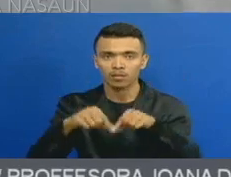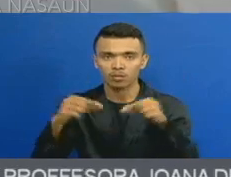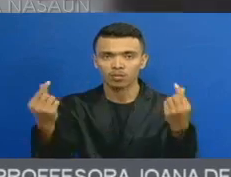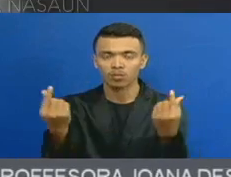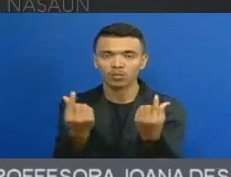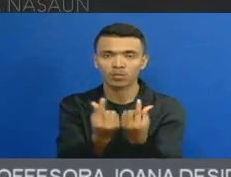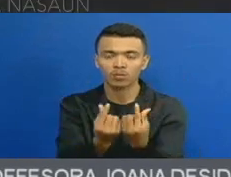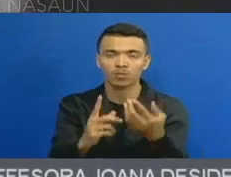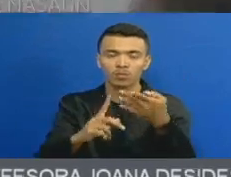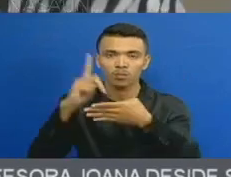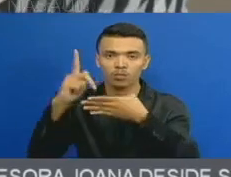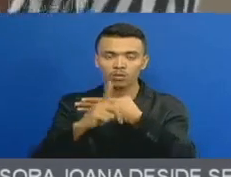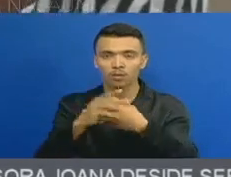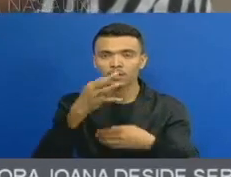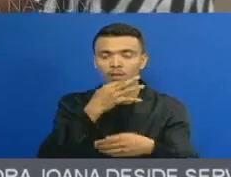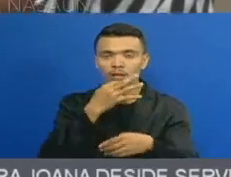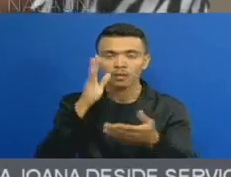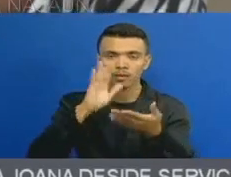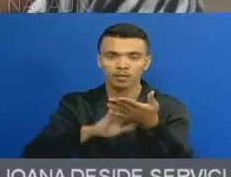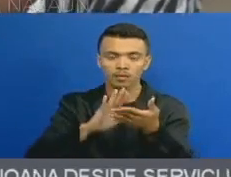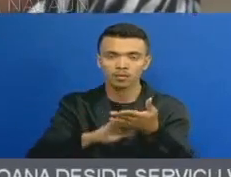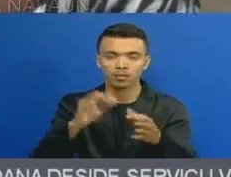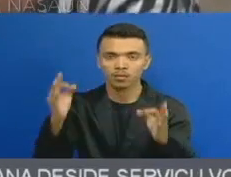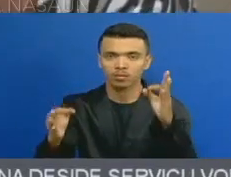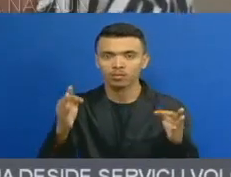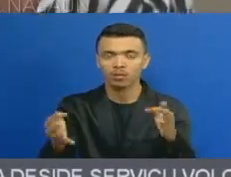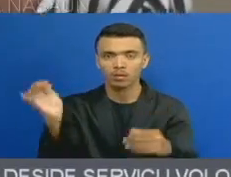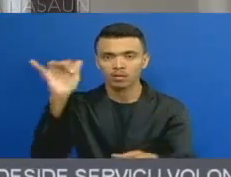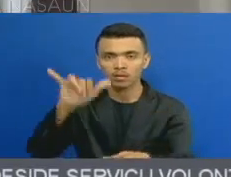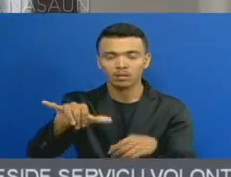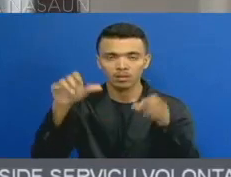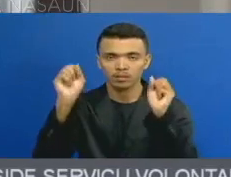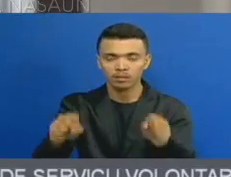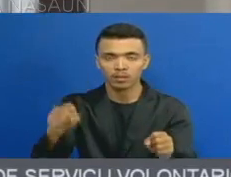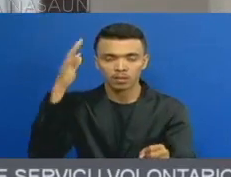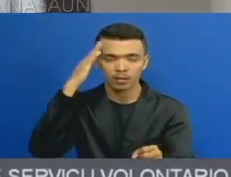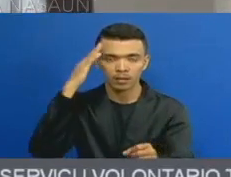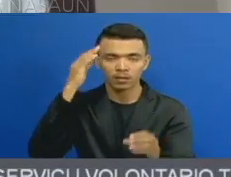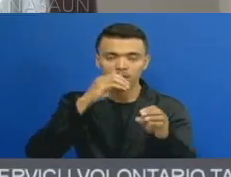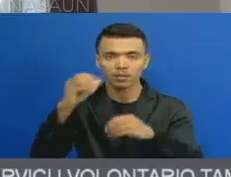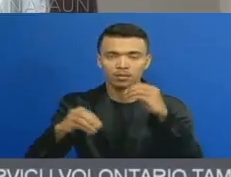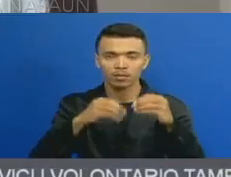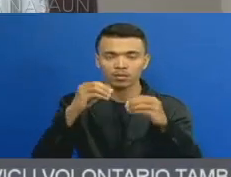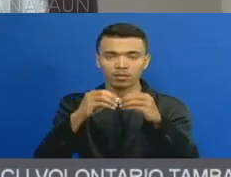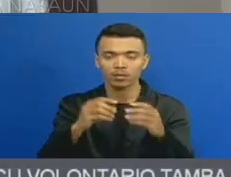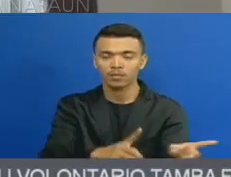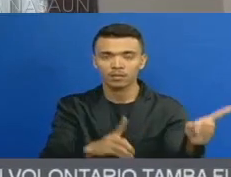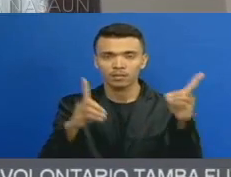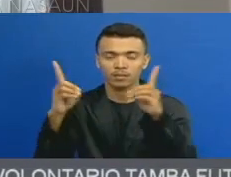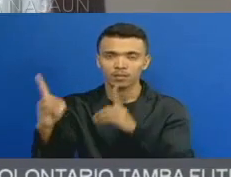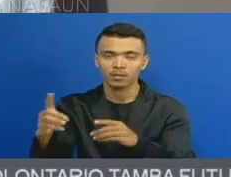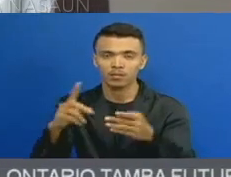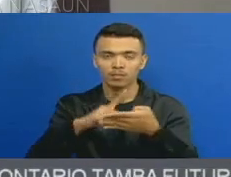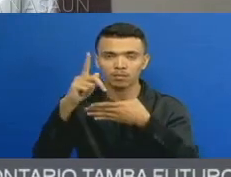equipas de gestão programa merenda escolar, a turnê Sirabele entende, diria, quando o manual implementação